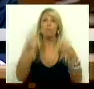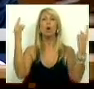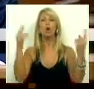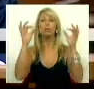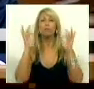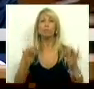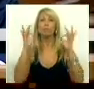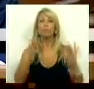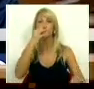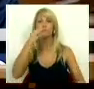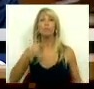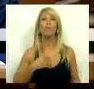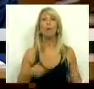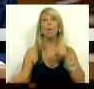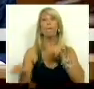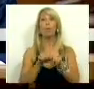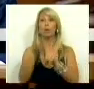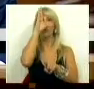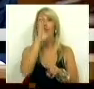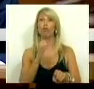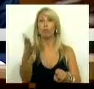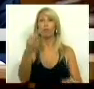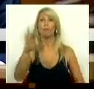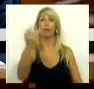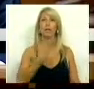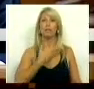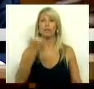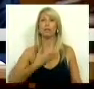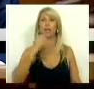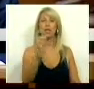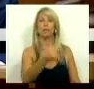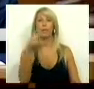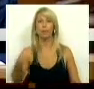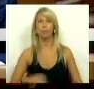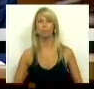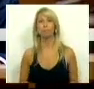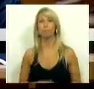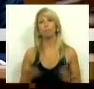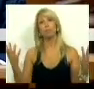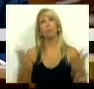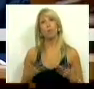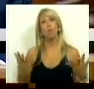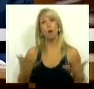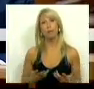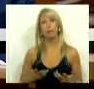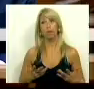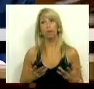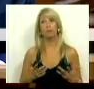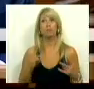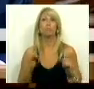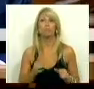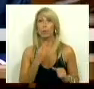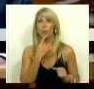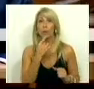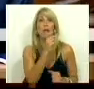rotundo falhanço das políticas deste governo PSD-CDS-PP. Um orçamento que foi um